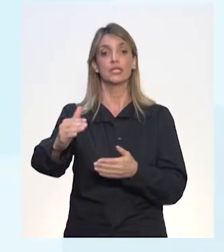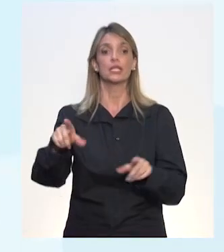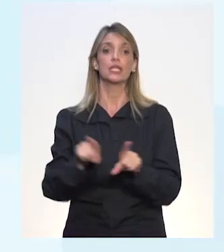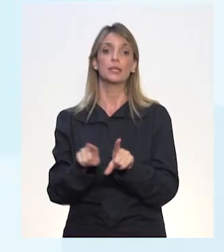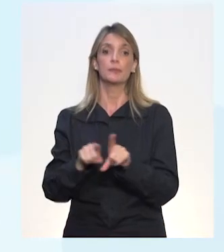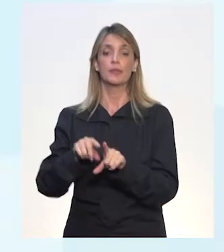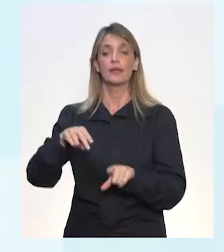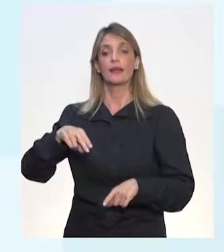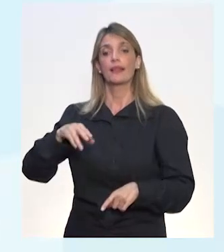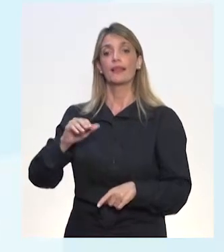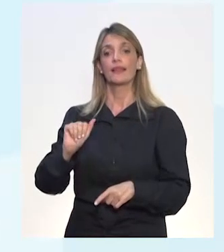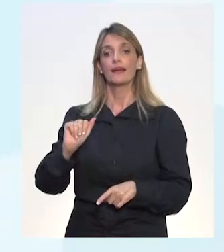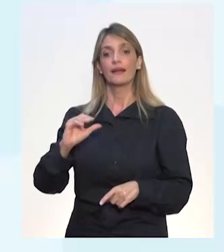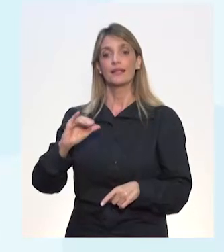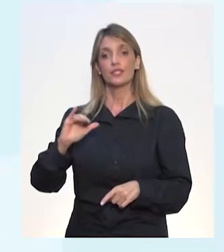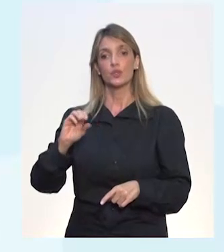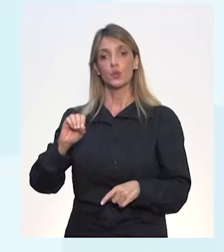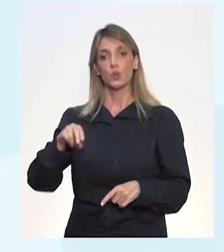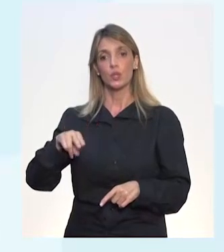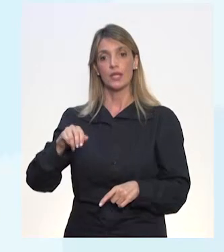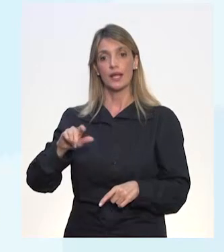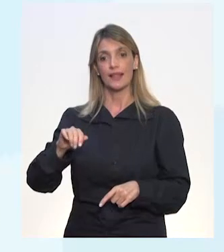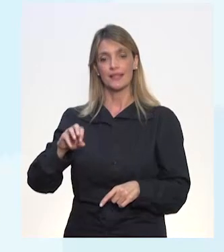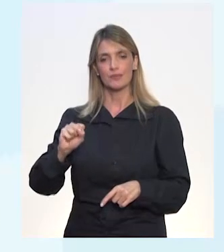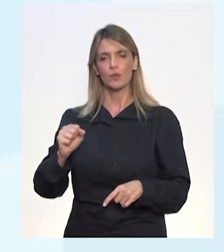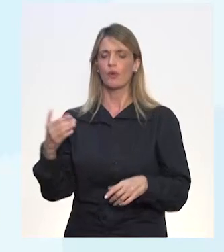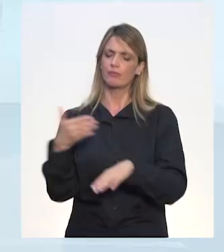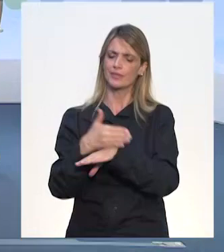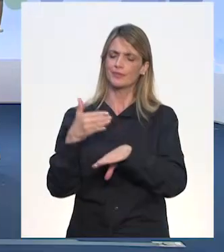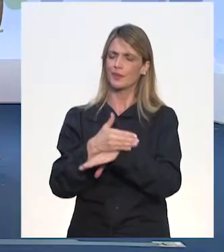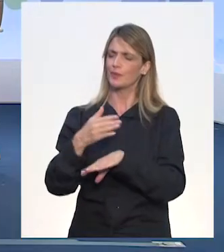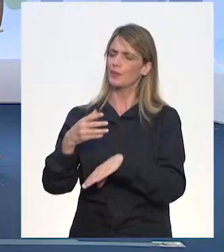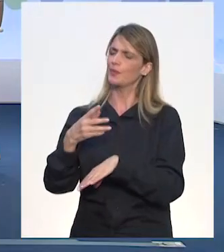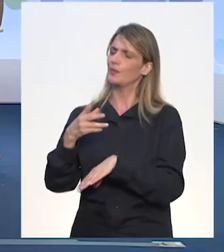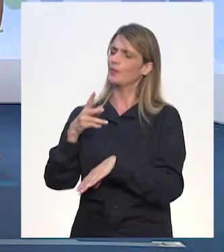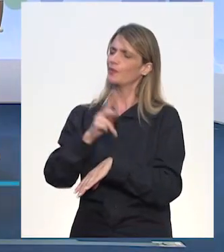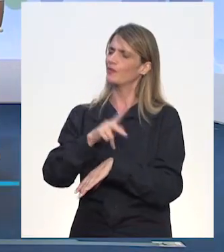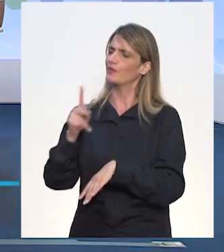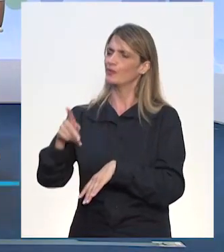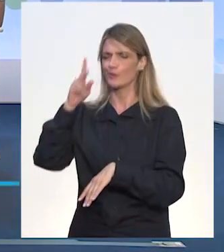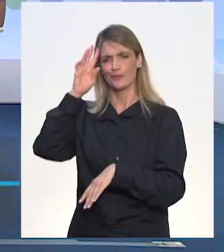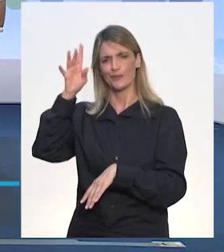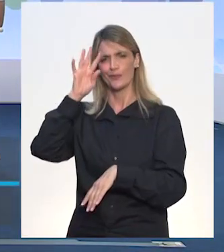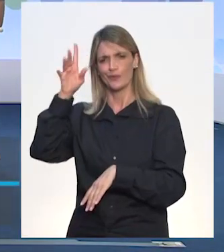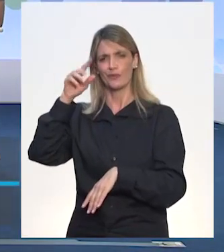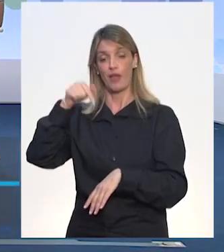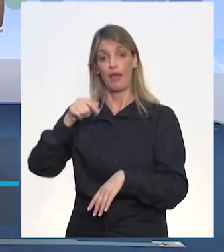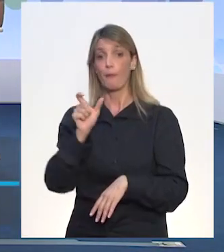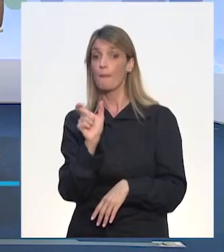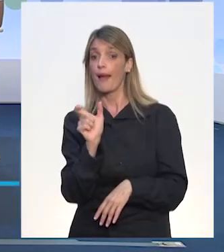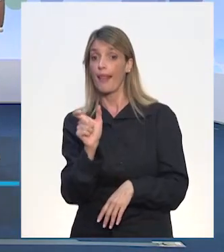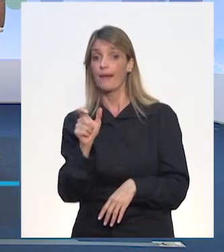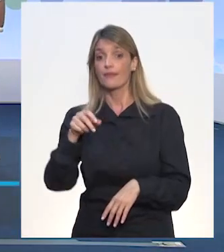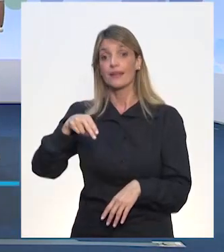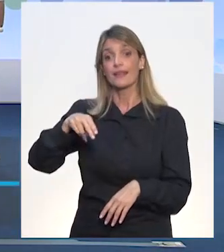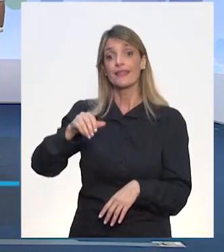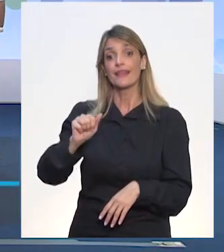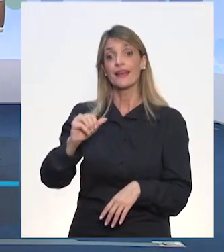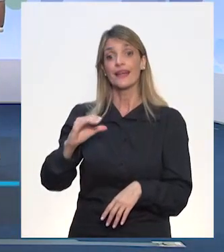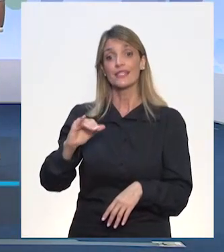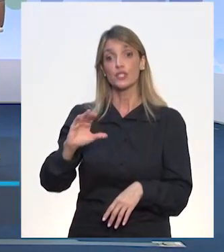aqui pedir a participação do professor de filosofia. Nacionalismo é um tema que até hoje é bastante